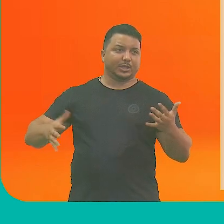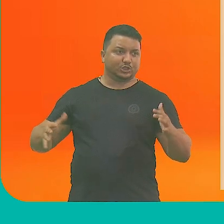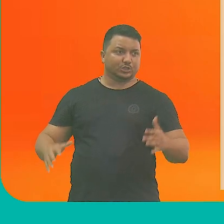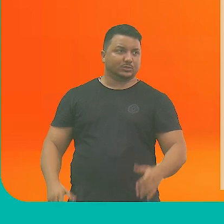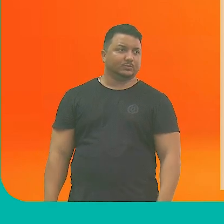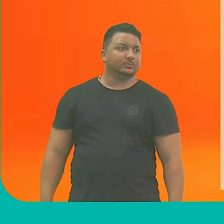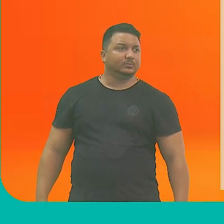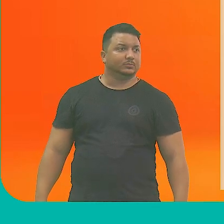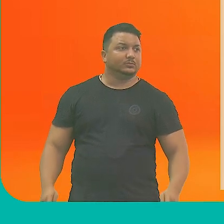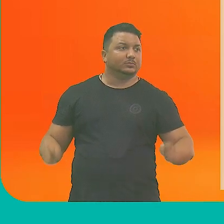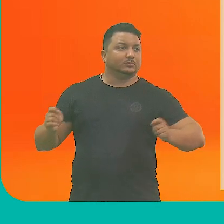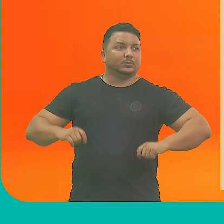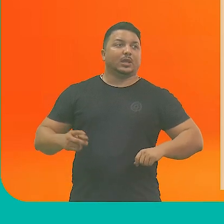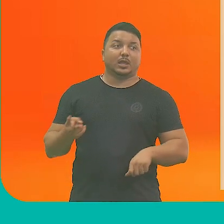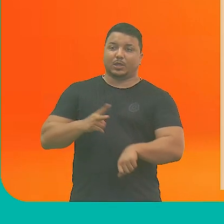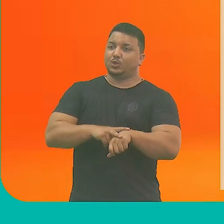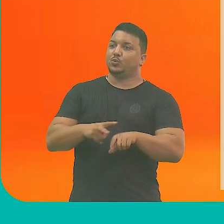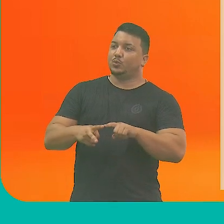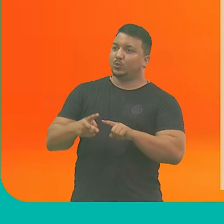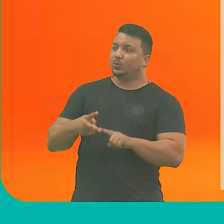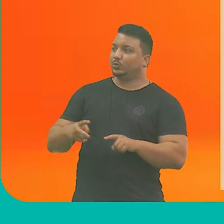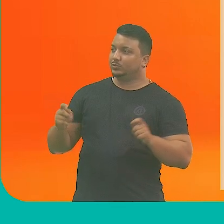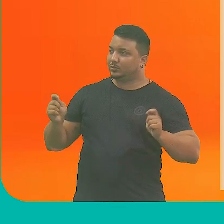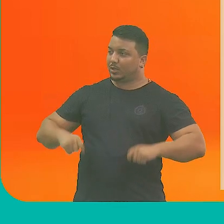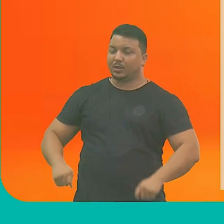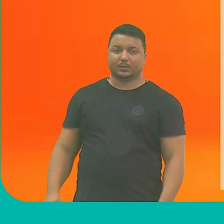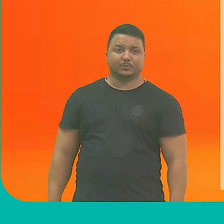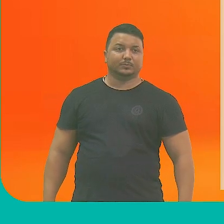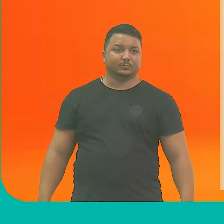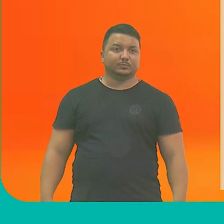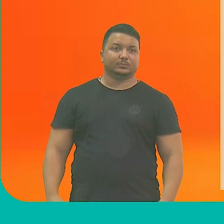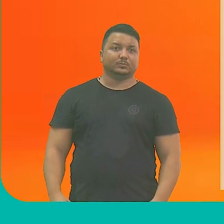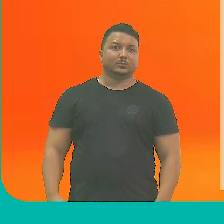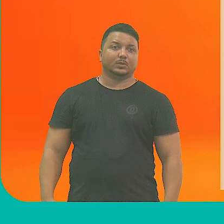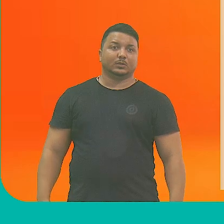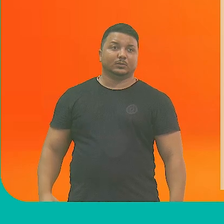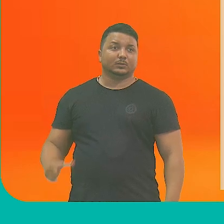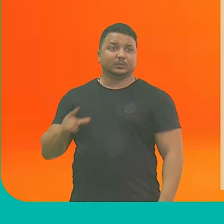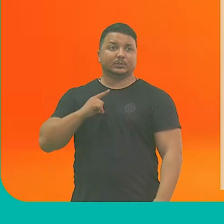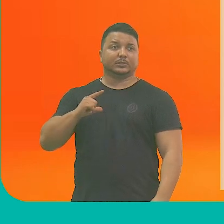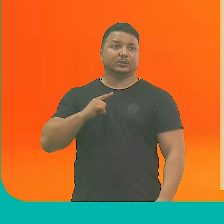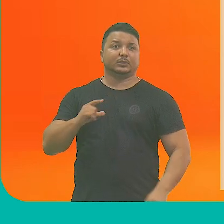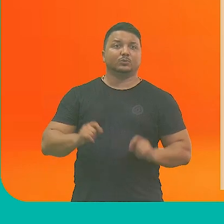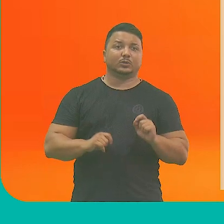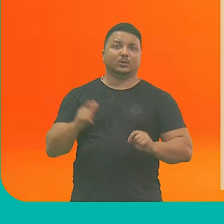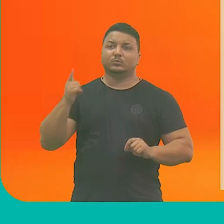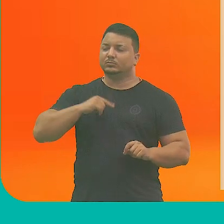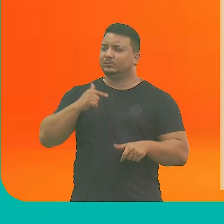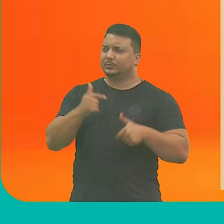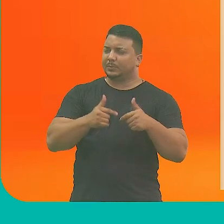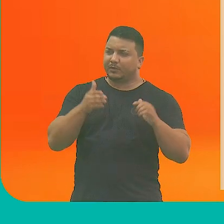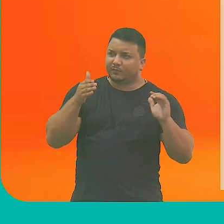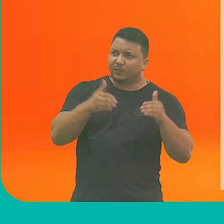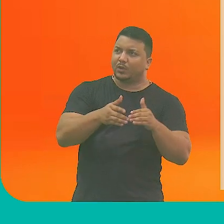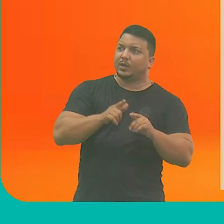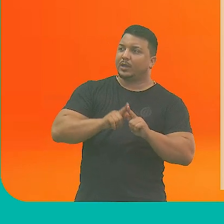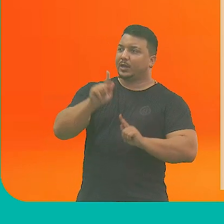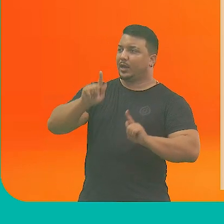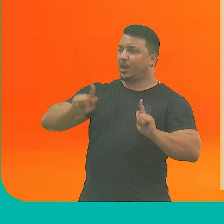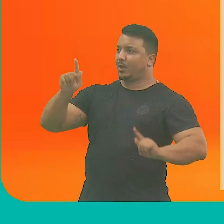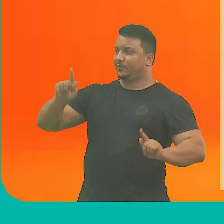ser aplicada às duas competências. Eu quis trazer ela aí para trabalhar